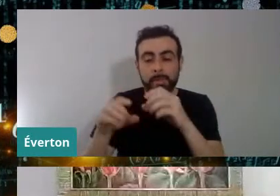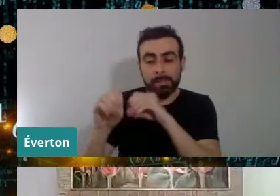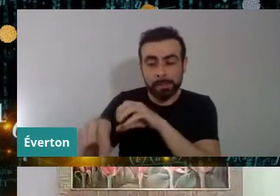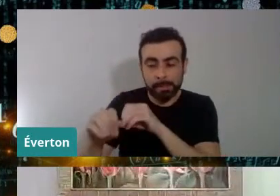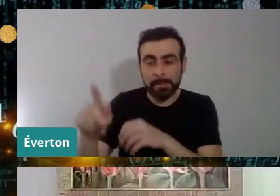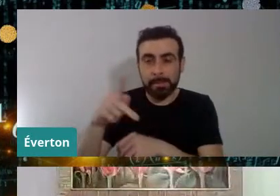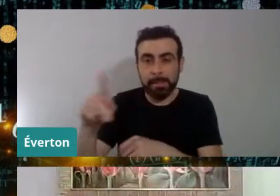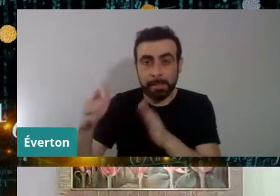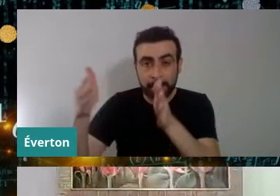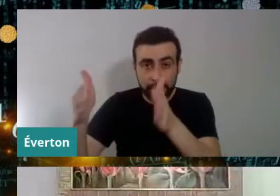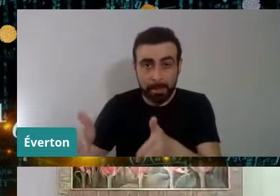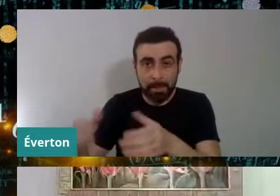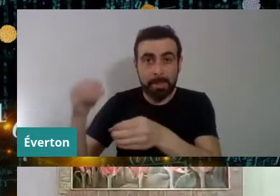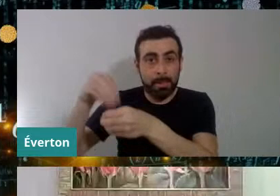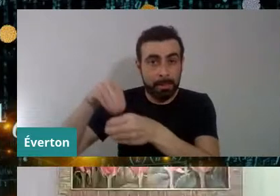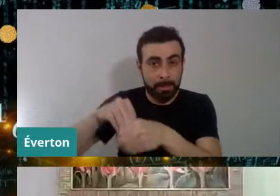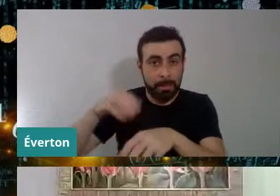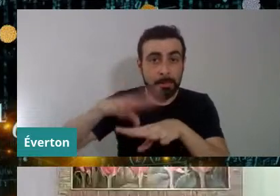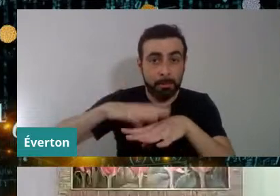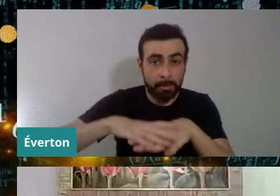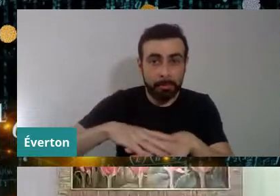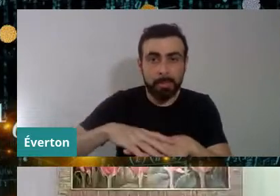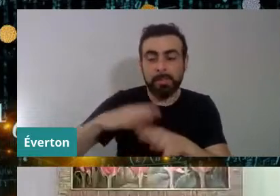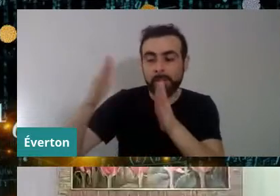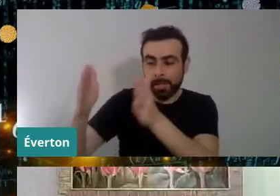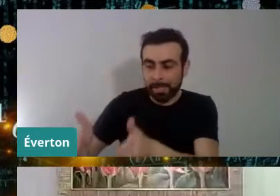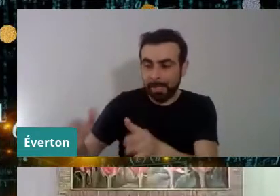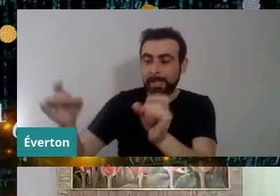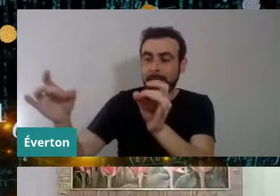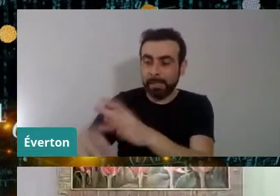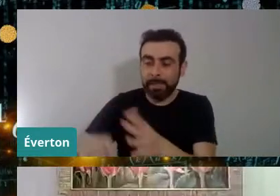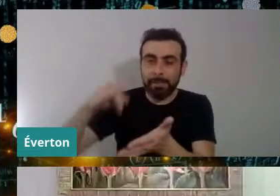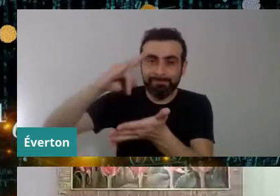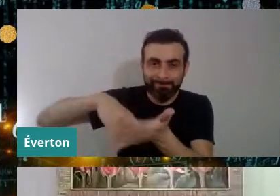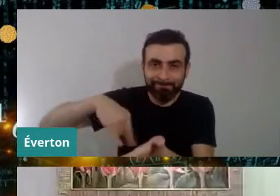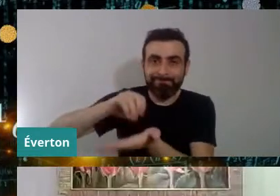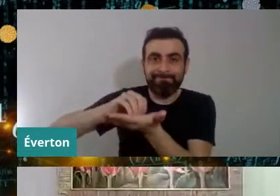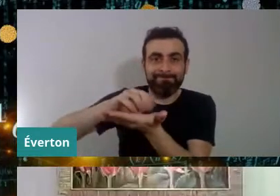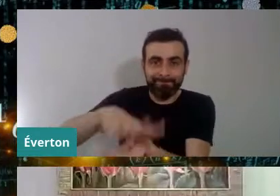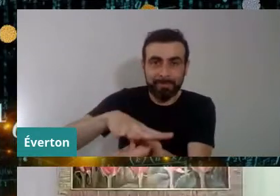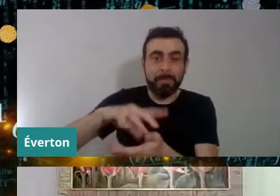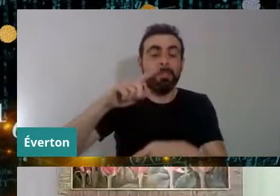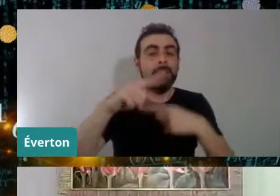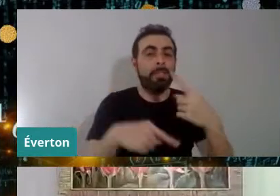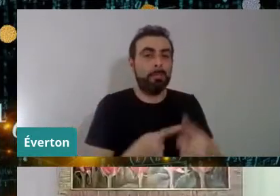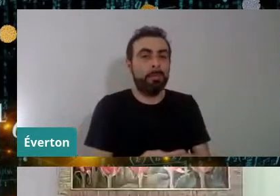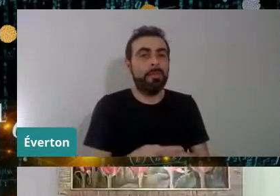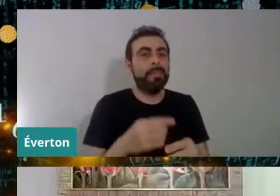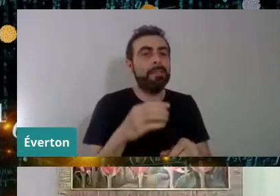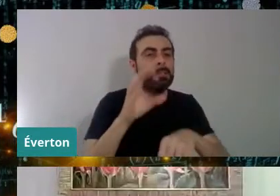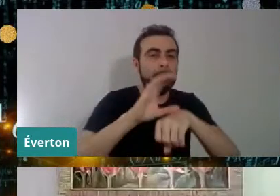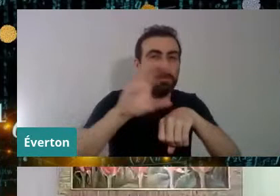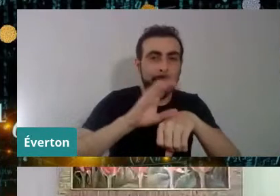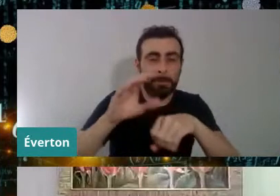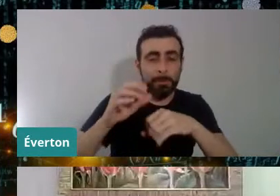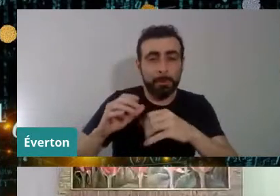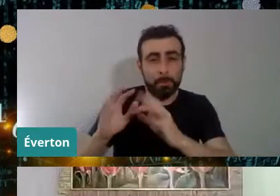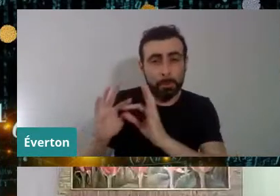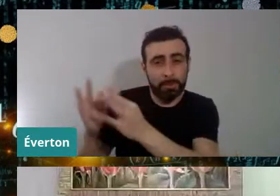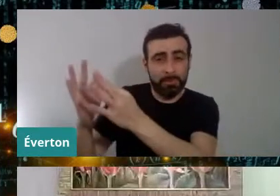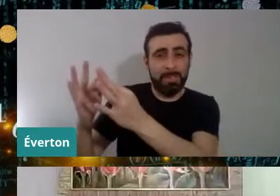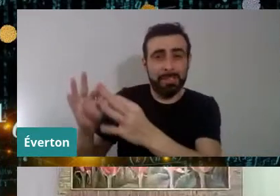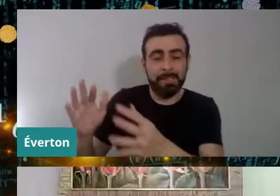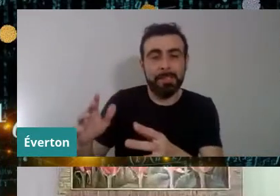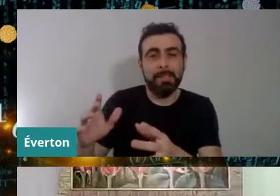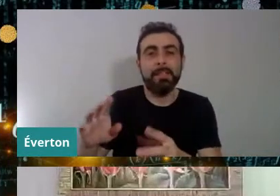matemática, né? Aí encerrou o contrato novo, aí saí, aí fiz o curso de física, né? Terminei o curso